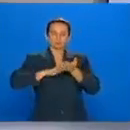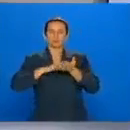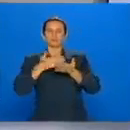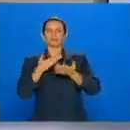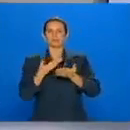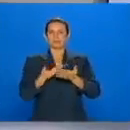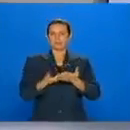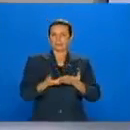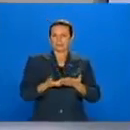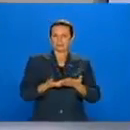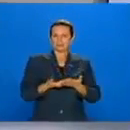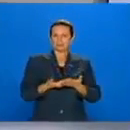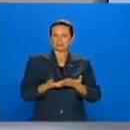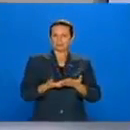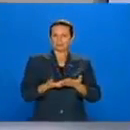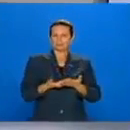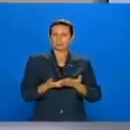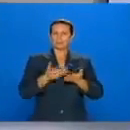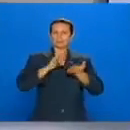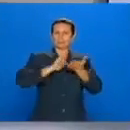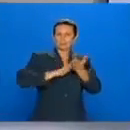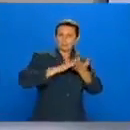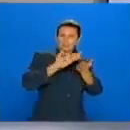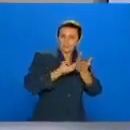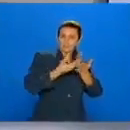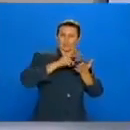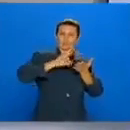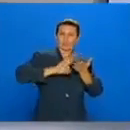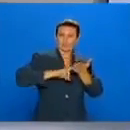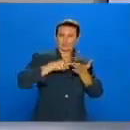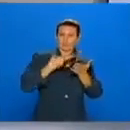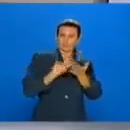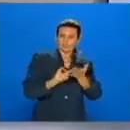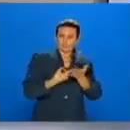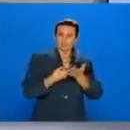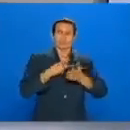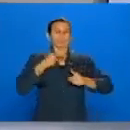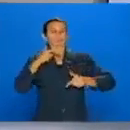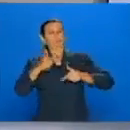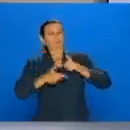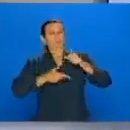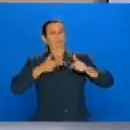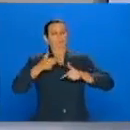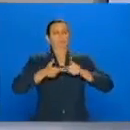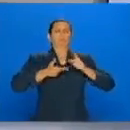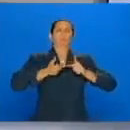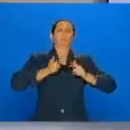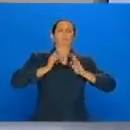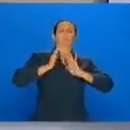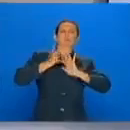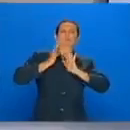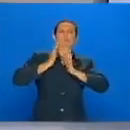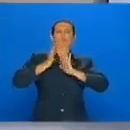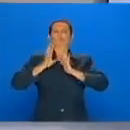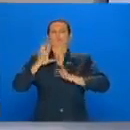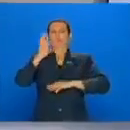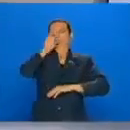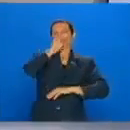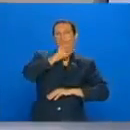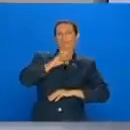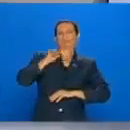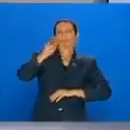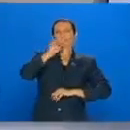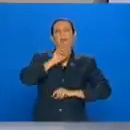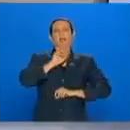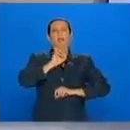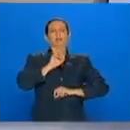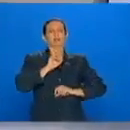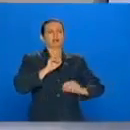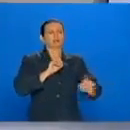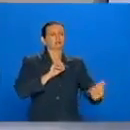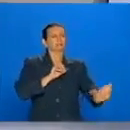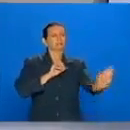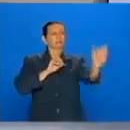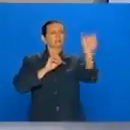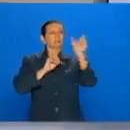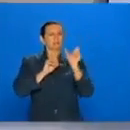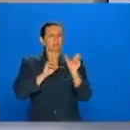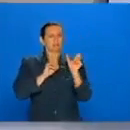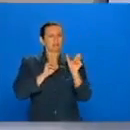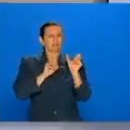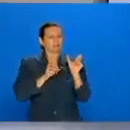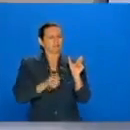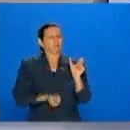Neste caso, o tradutor-intérprete, no seu ato tradutório, pode se deparar com palavras e expressões idiomáticas